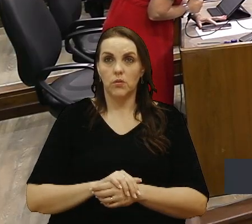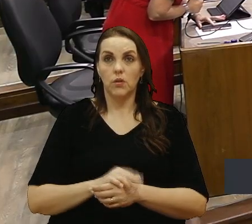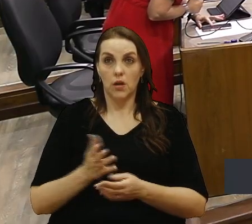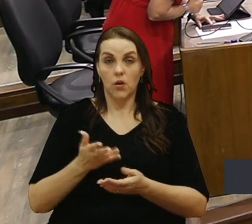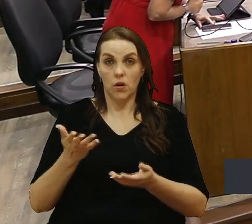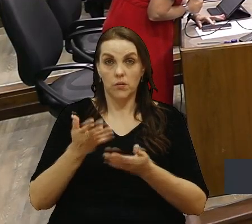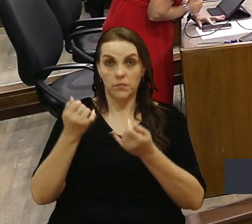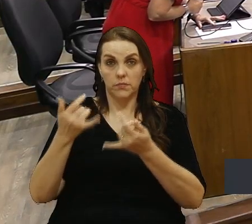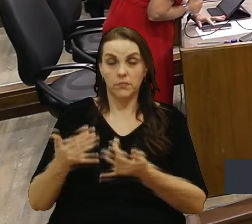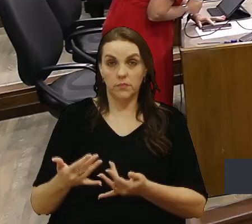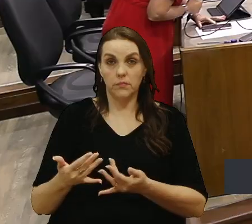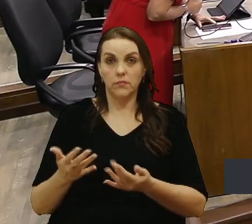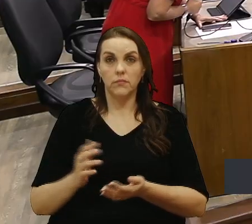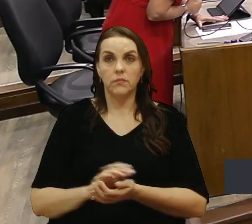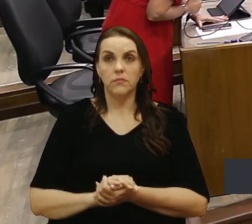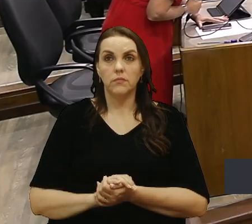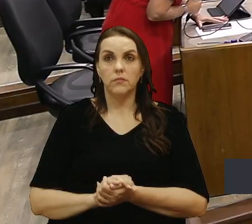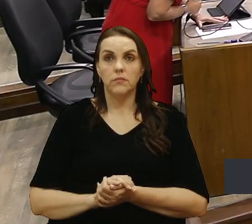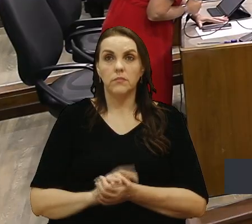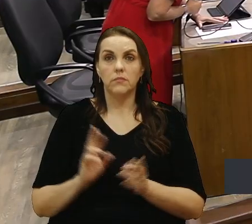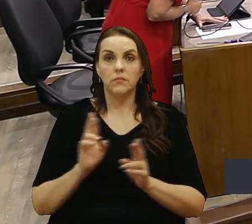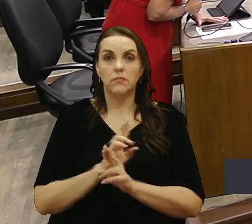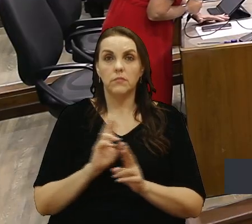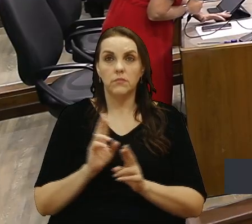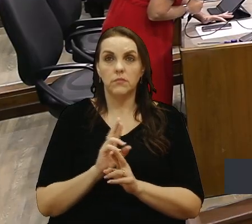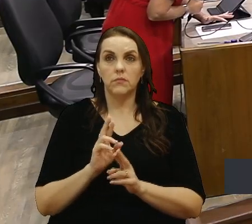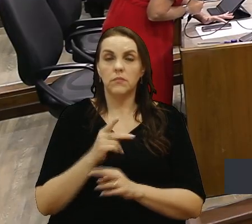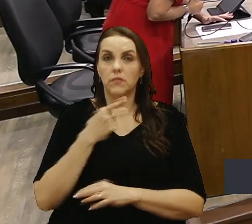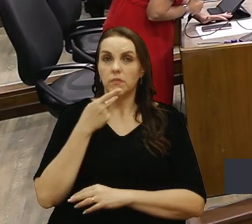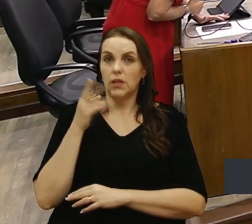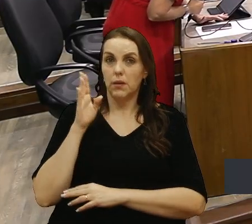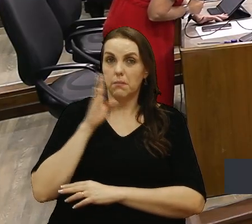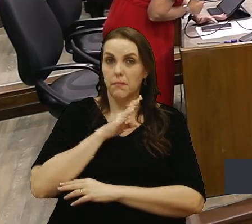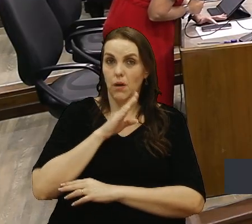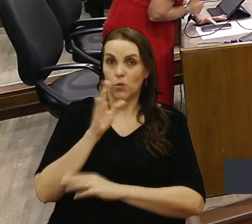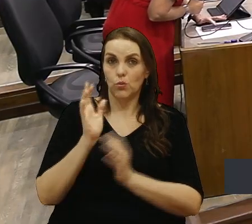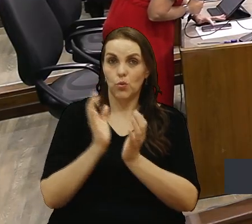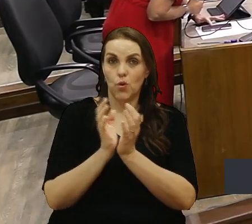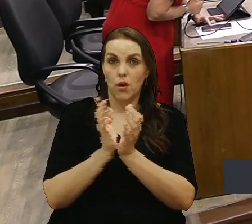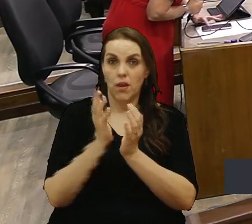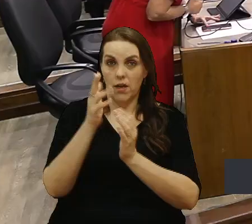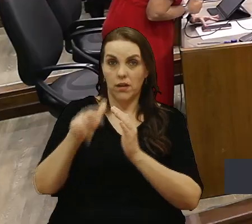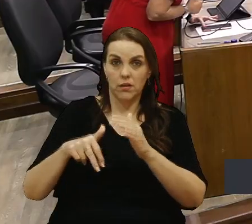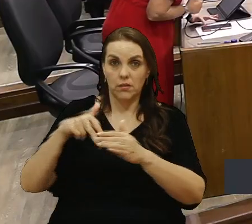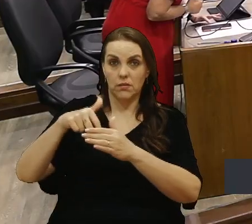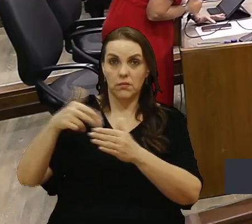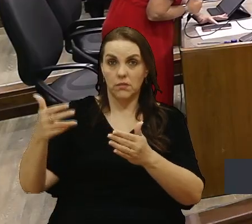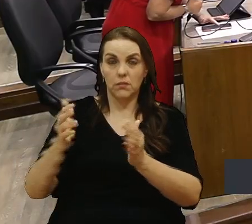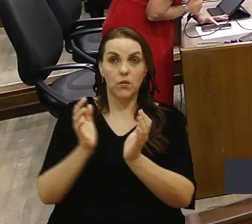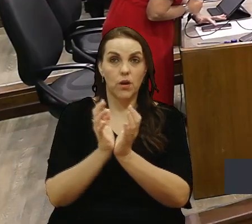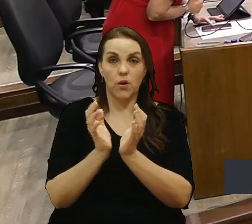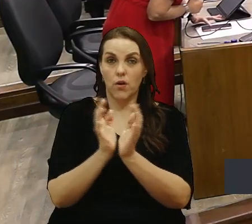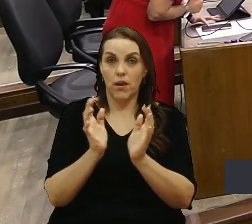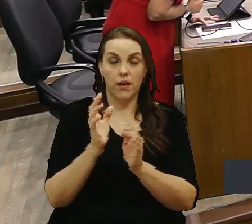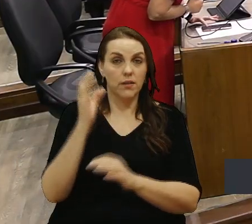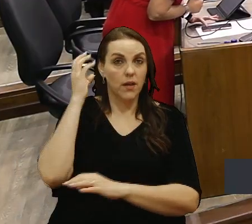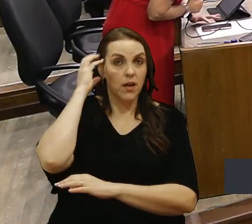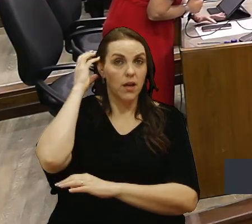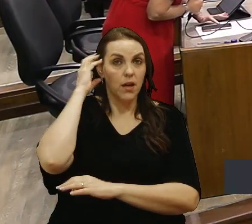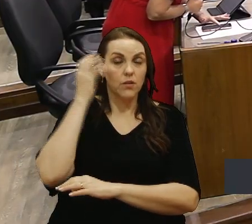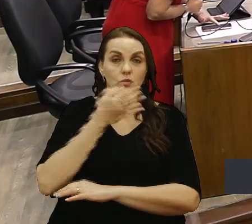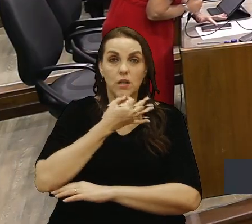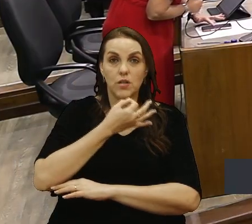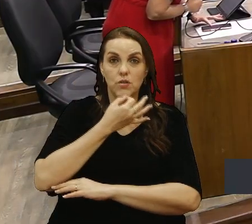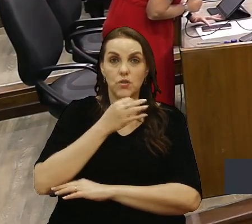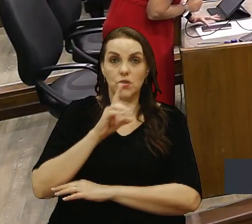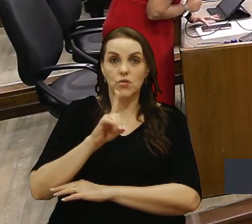manifestar hoje em relação ao... Fui falar mal de um colega que está aqui na tribuna hoje, que não é colega, enfim, é da Rádio Caxias, o Diego